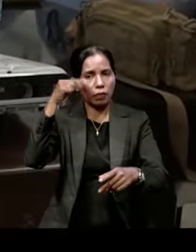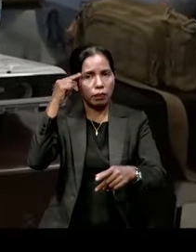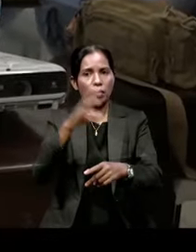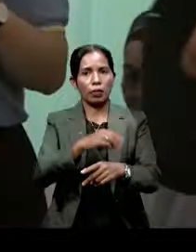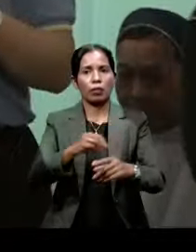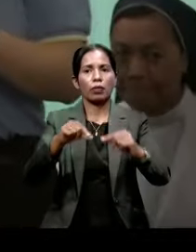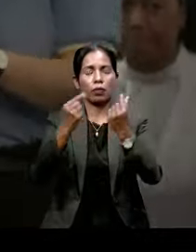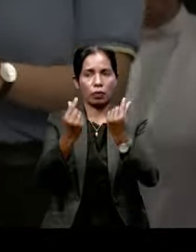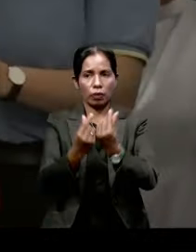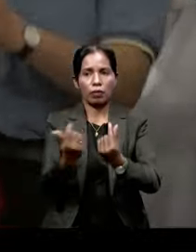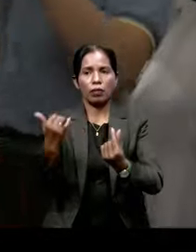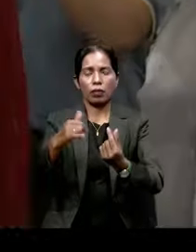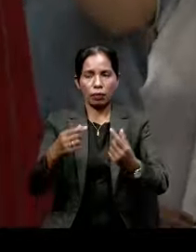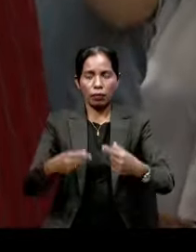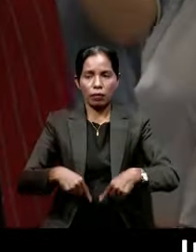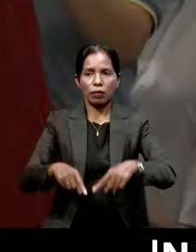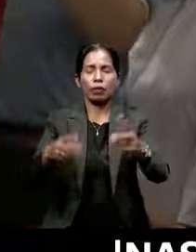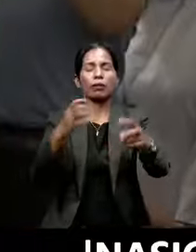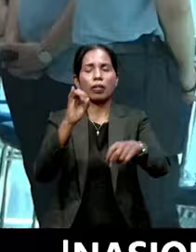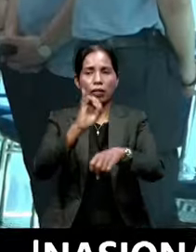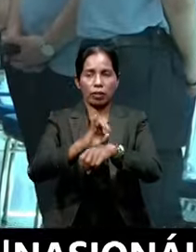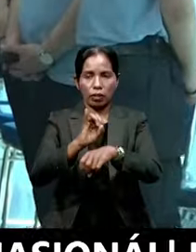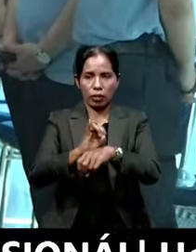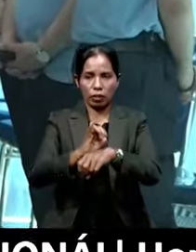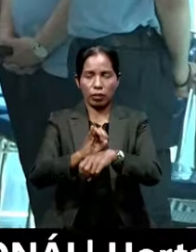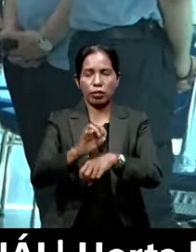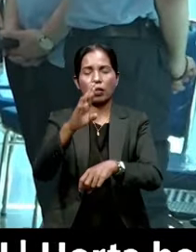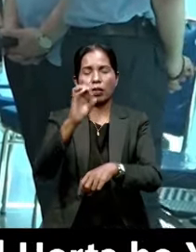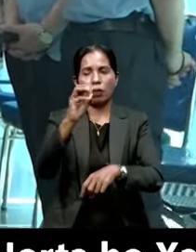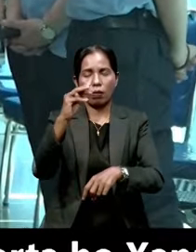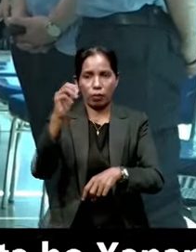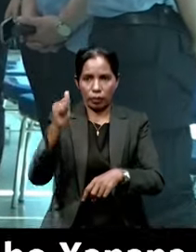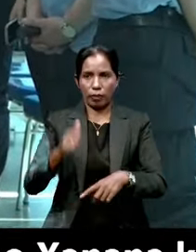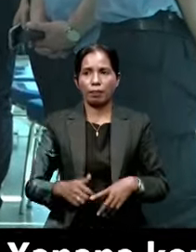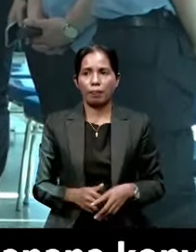equipa de delegação, né, desloca-se para o Vaticano. Agostinho da Costa, Romalo Neves, GMN.